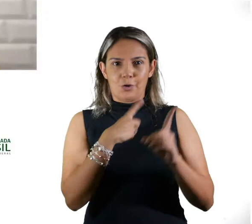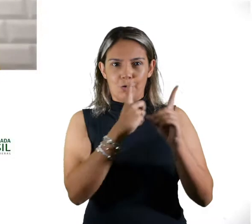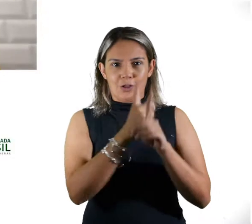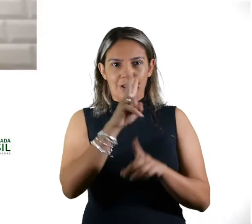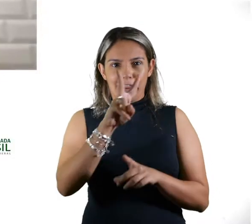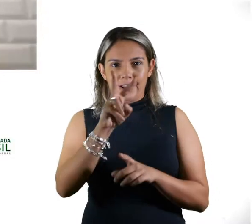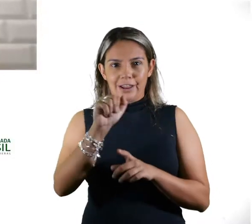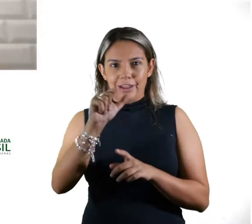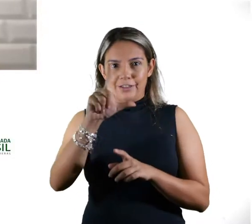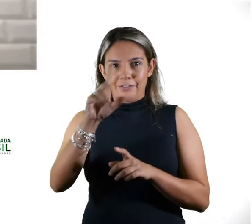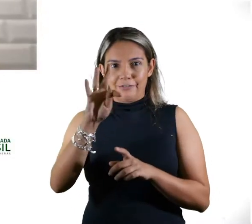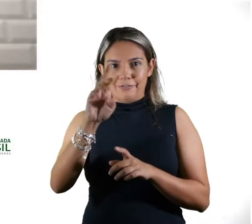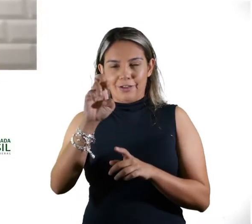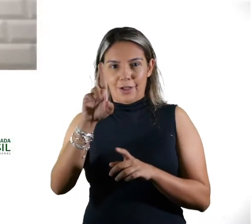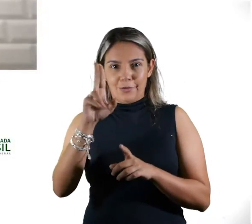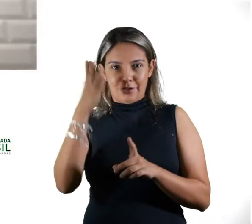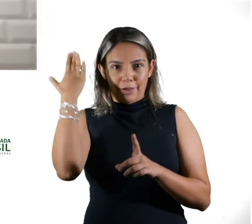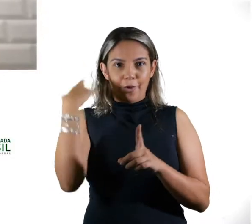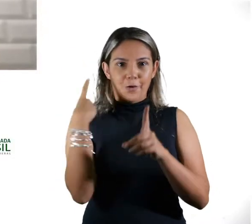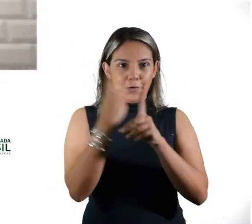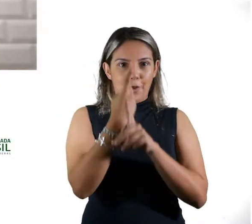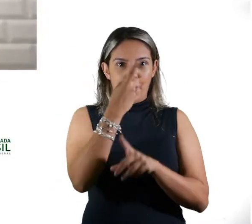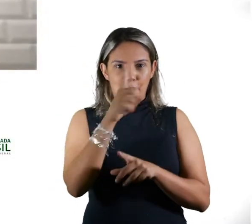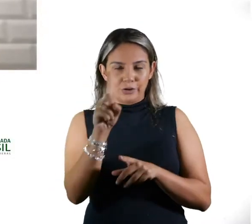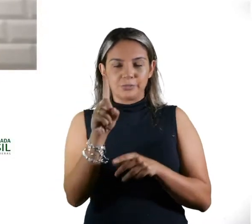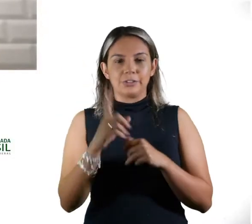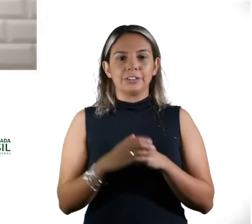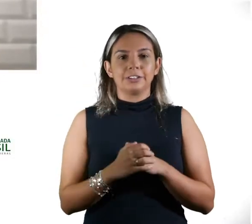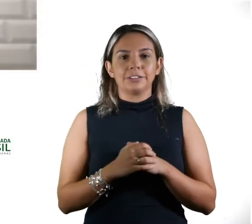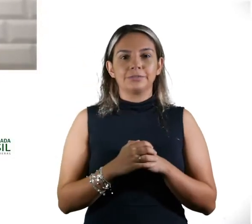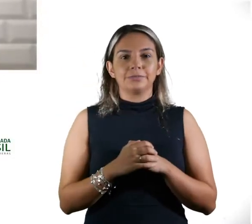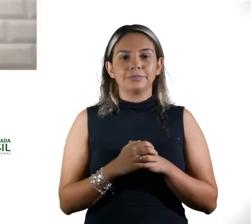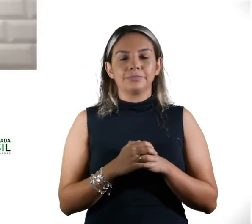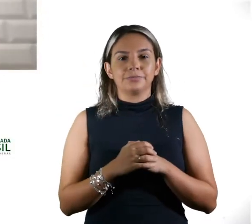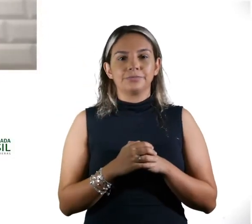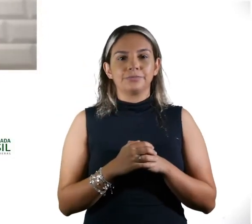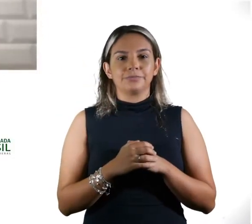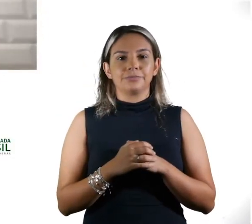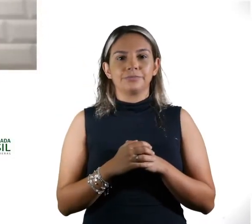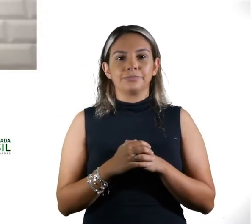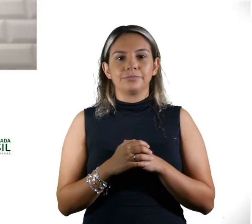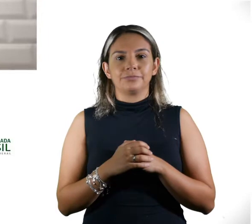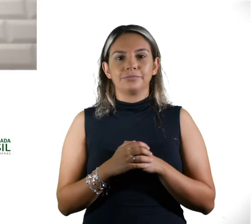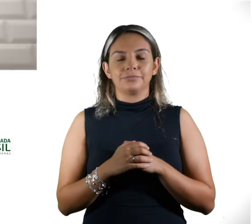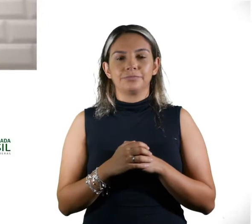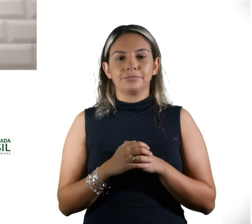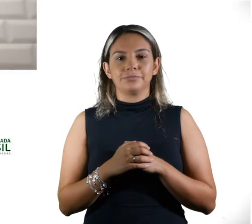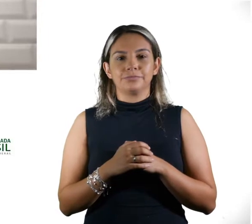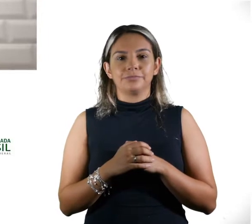Walter, curiosamente, a última vez que estive com o Walter, assim, fisicamente, foi precisamente